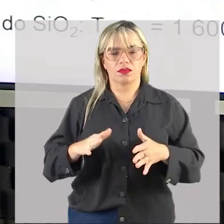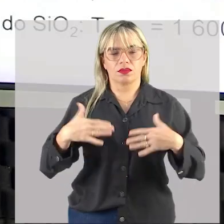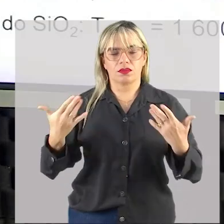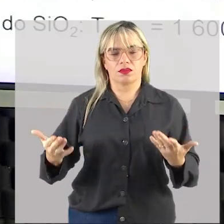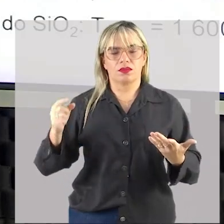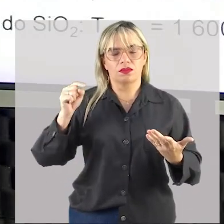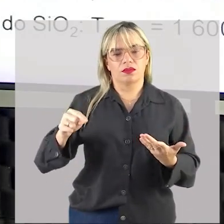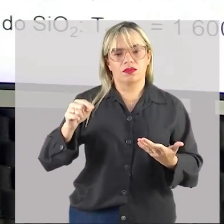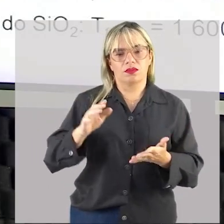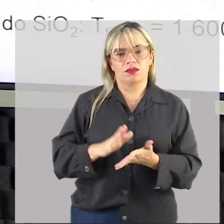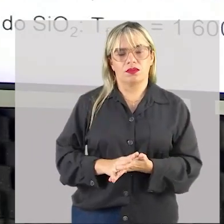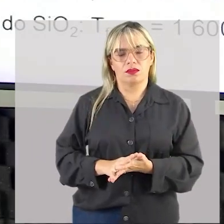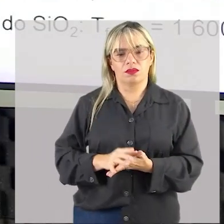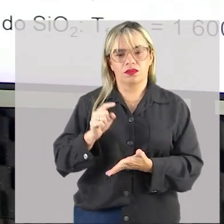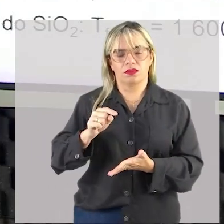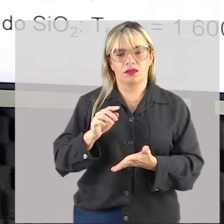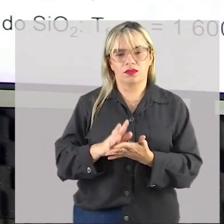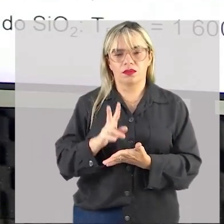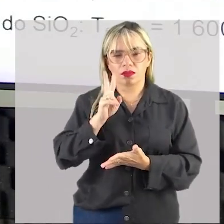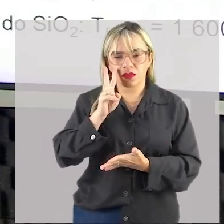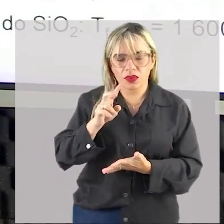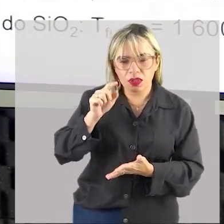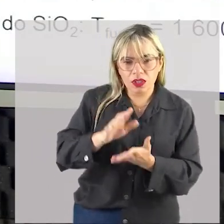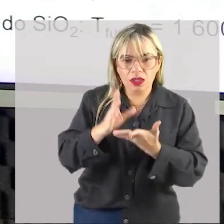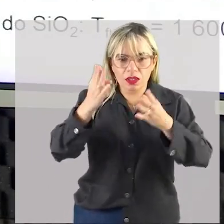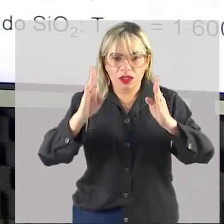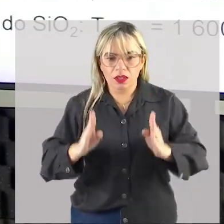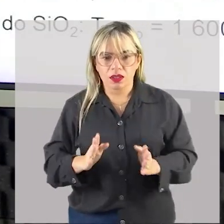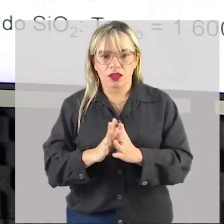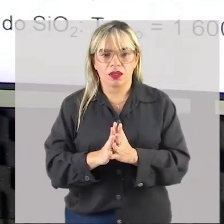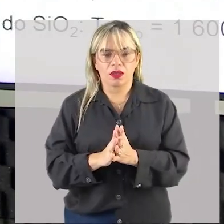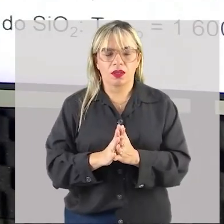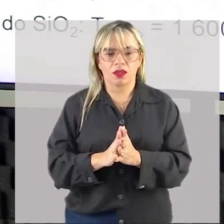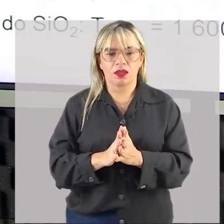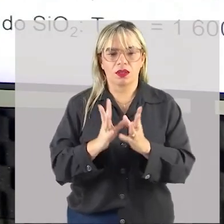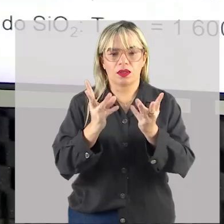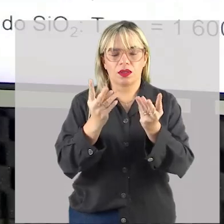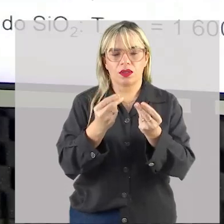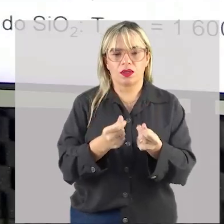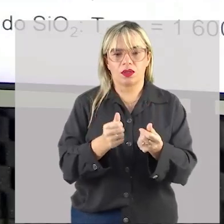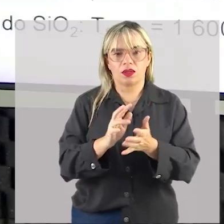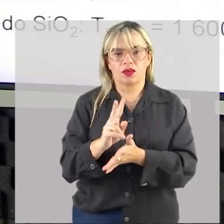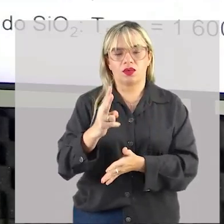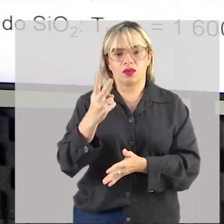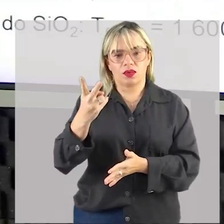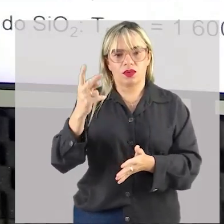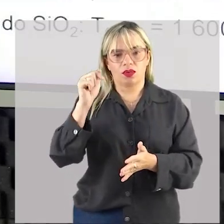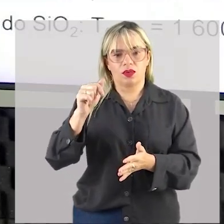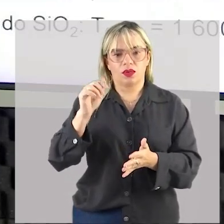Então, quando você está diante de substância, você tem que ter os dois pontos. Mistura não tem os dois